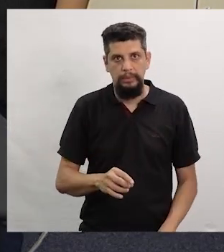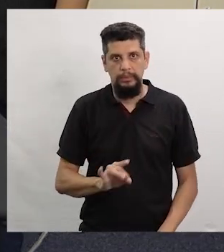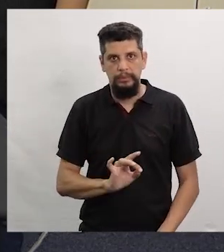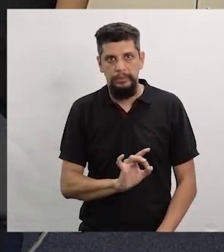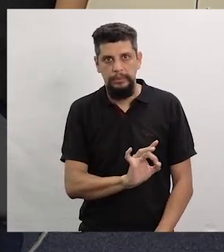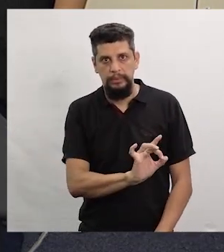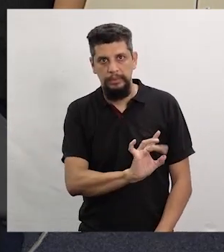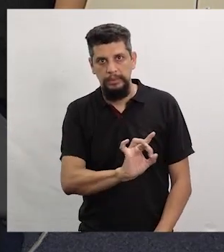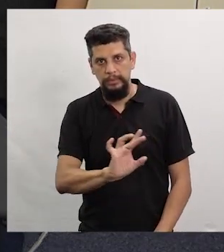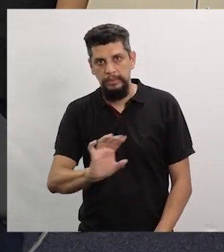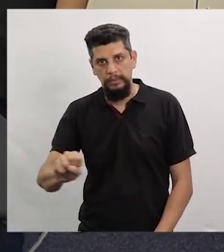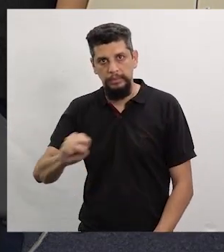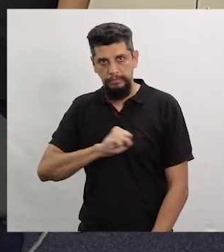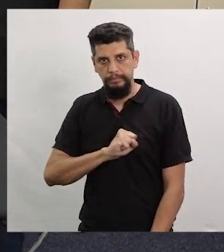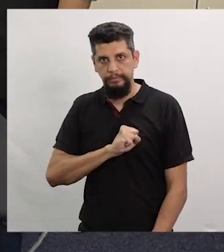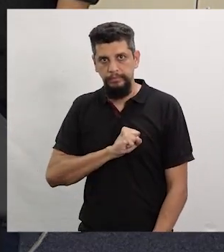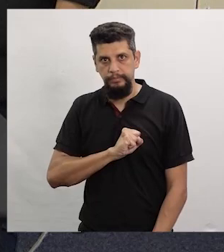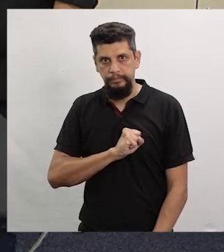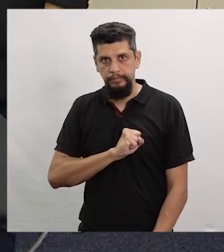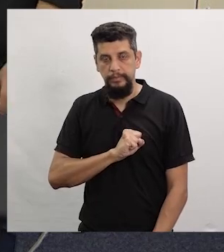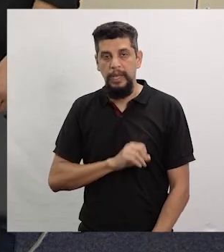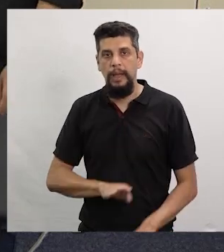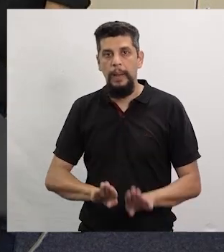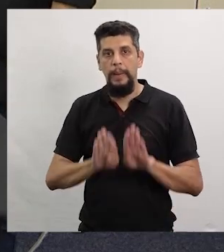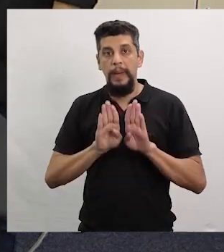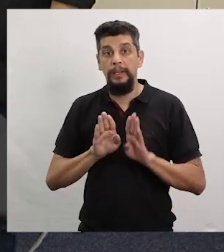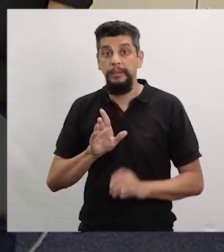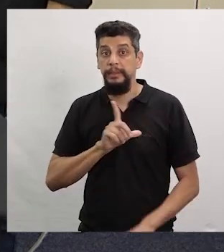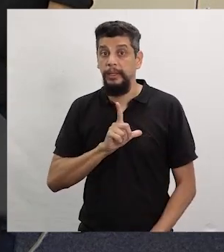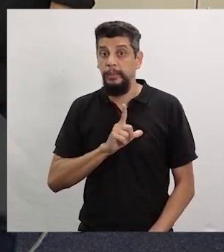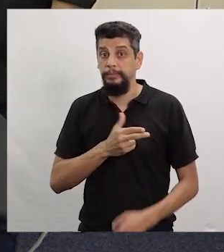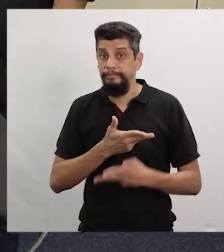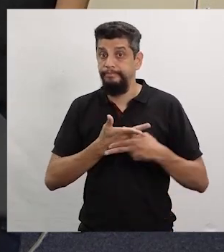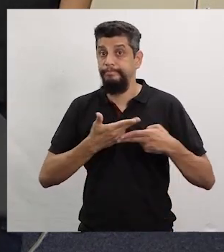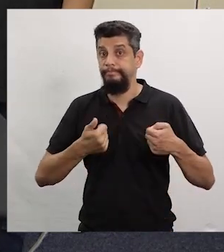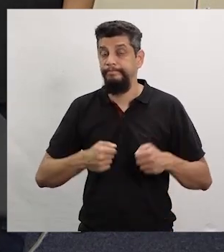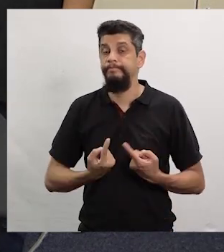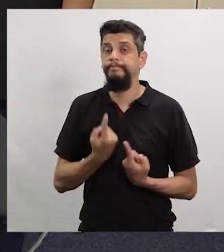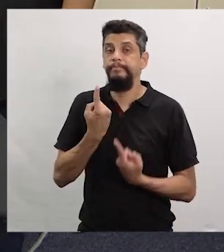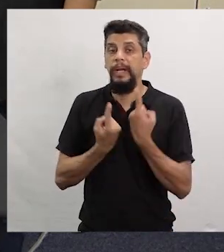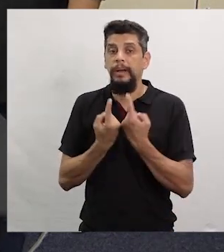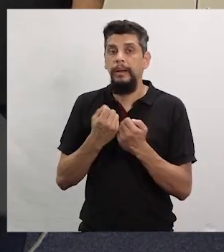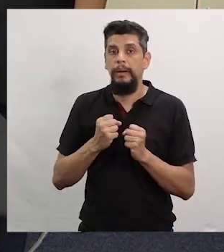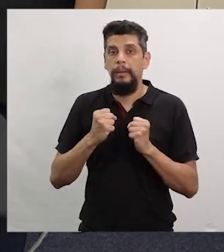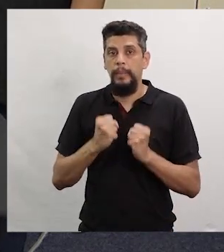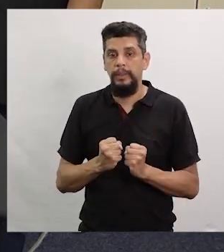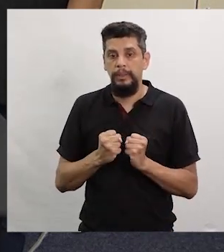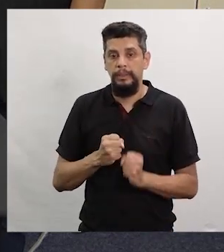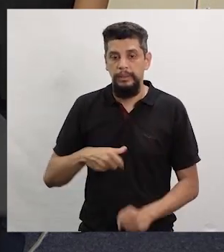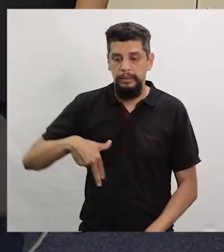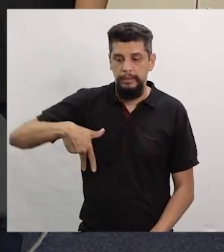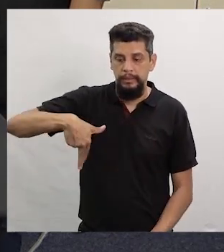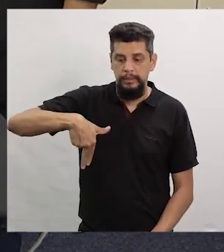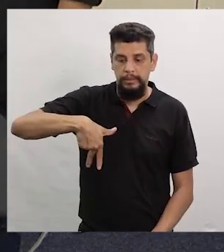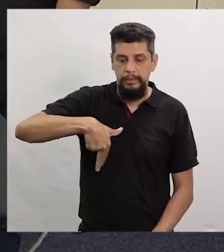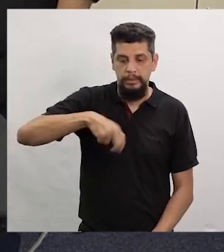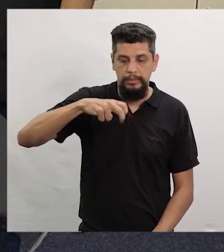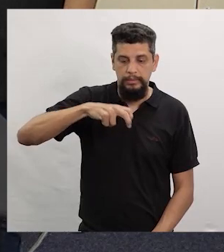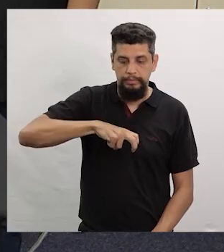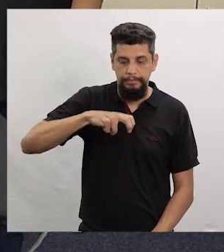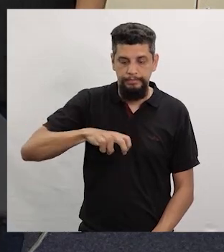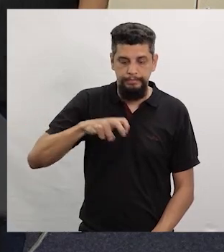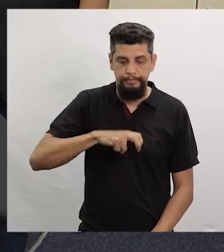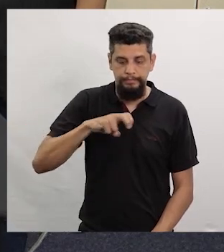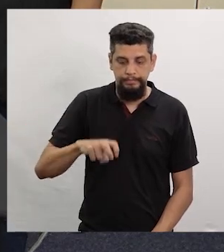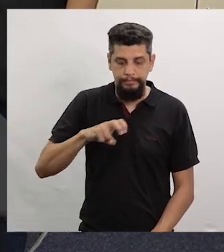aparecer aqui no D mas tem uma condição né profess Qual é Então para poder caminhar o número de casas